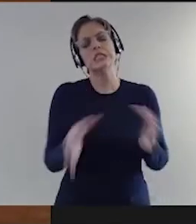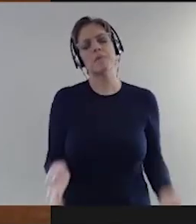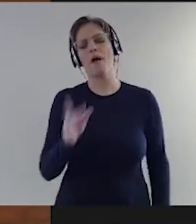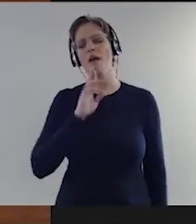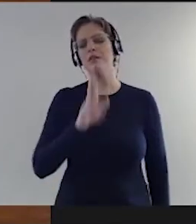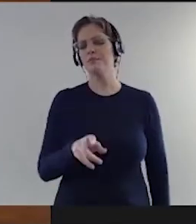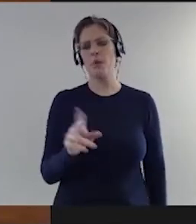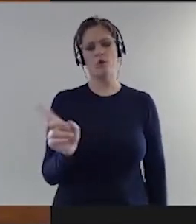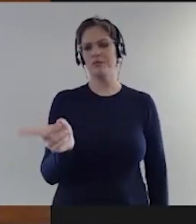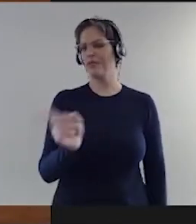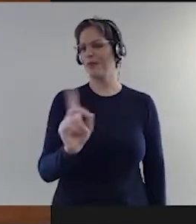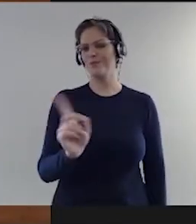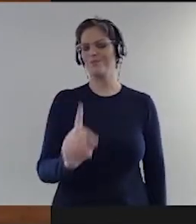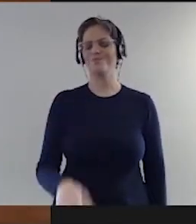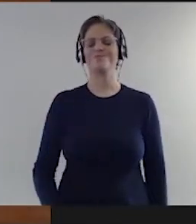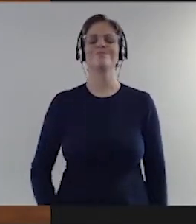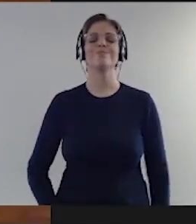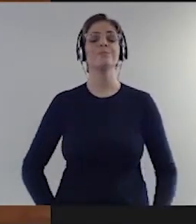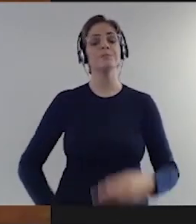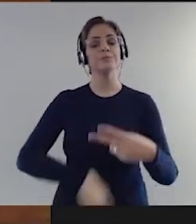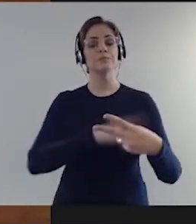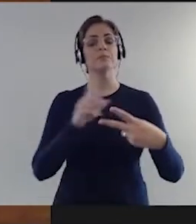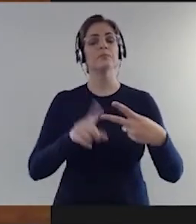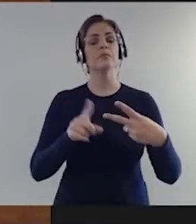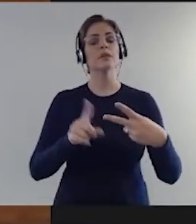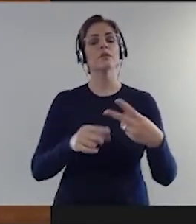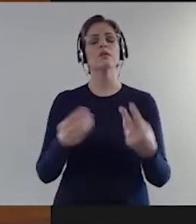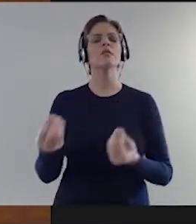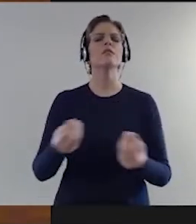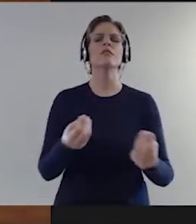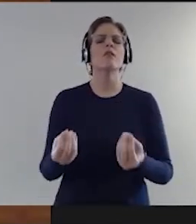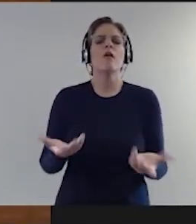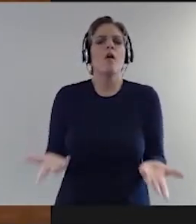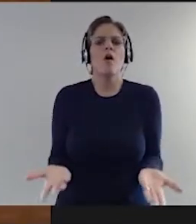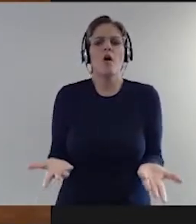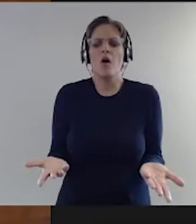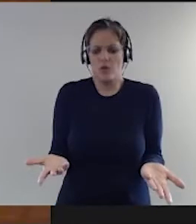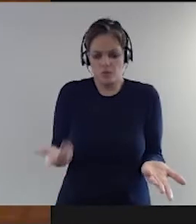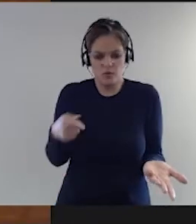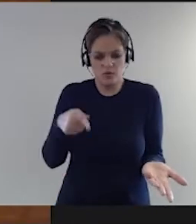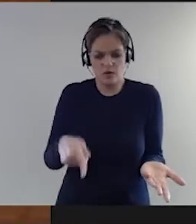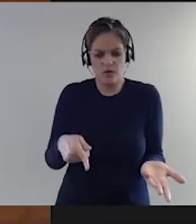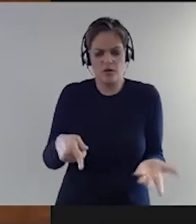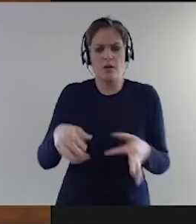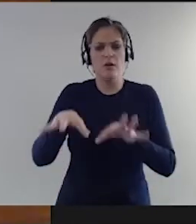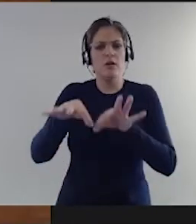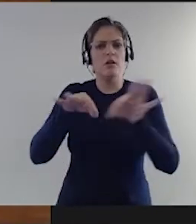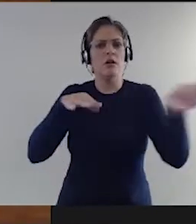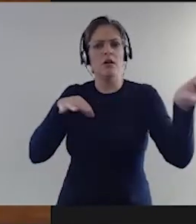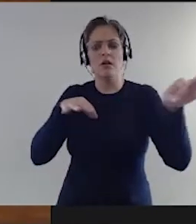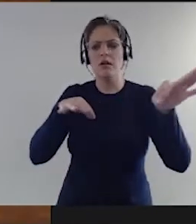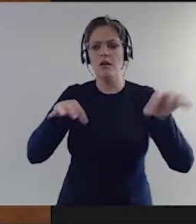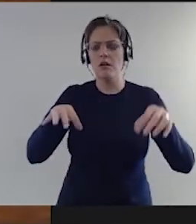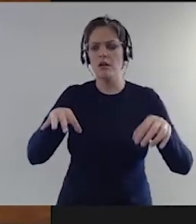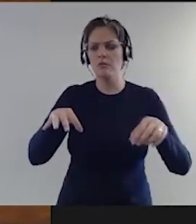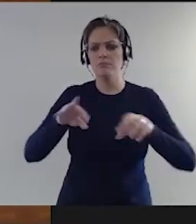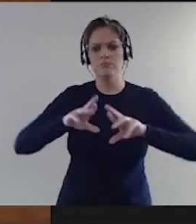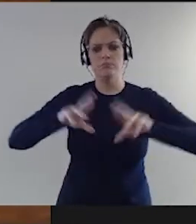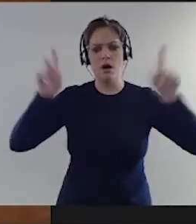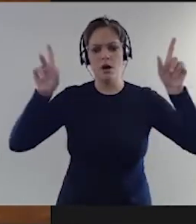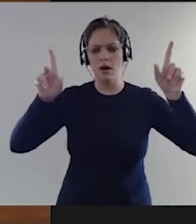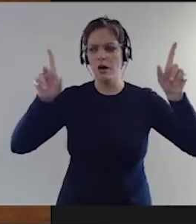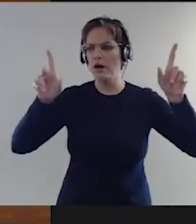E segundo, como relacionar as rupturas, ou pelo menos as